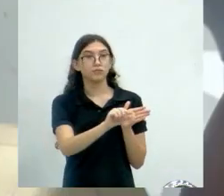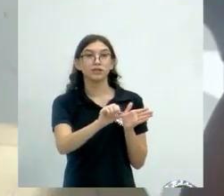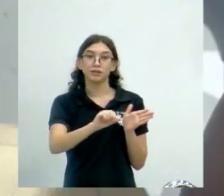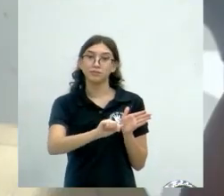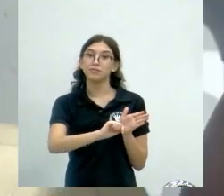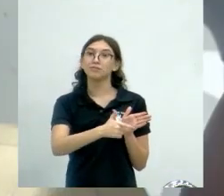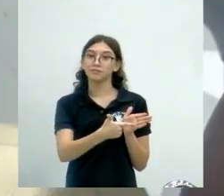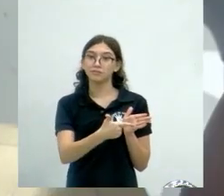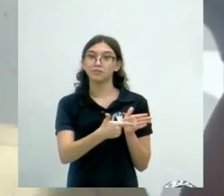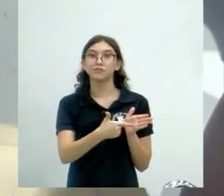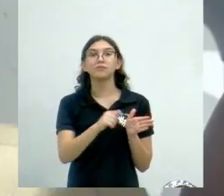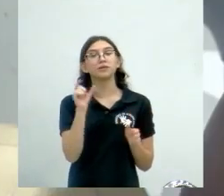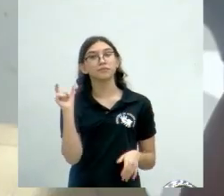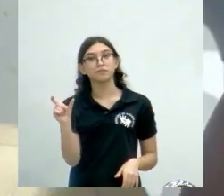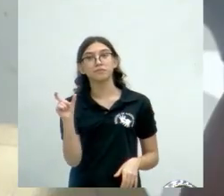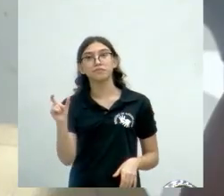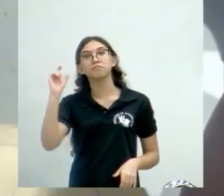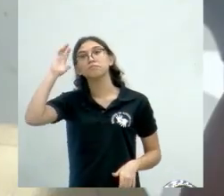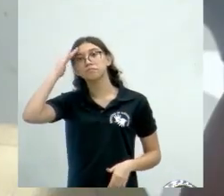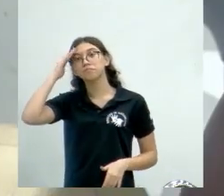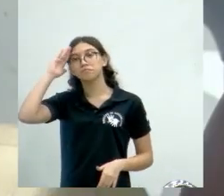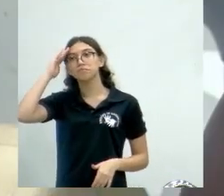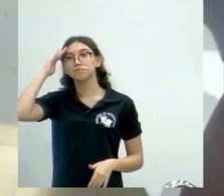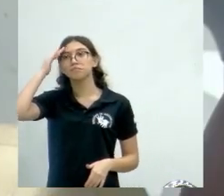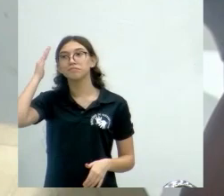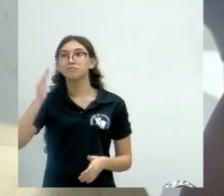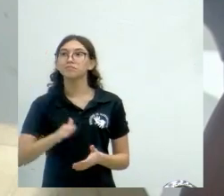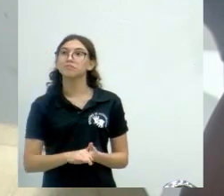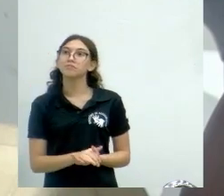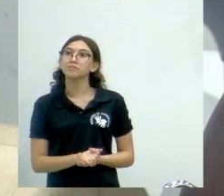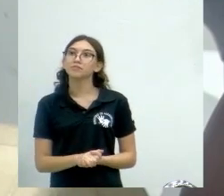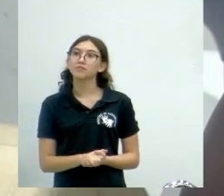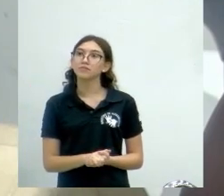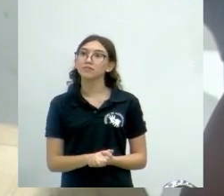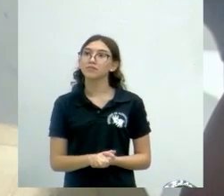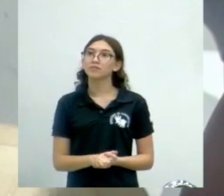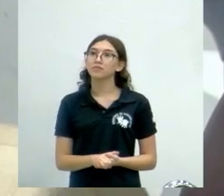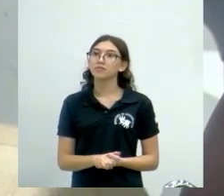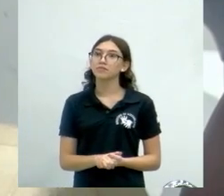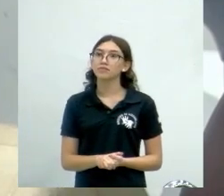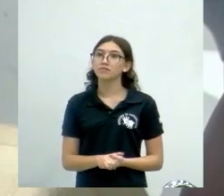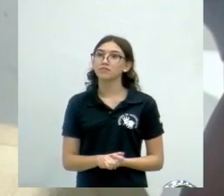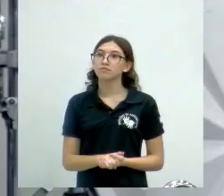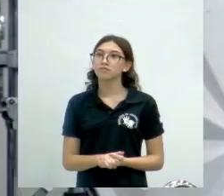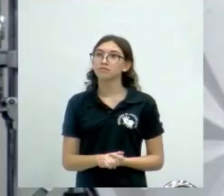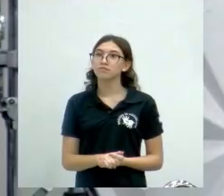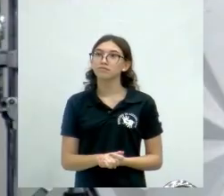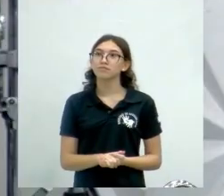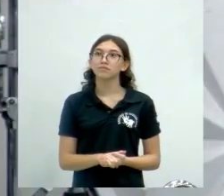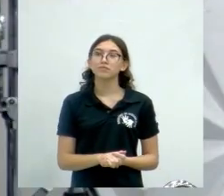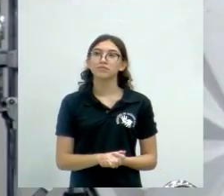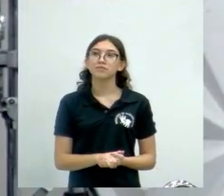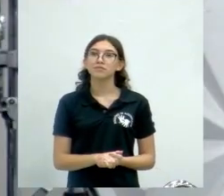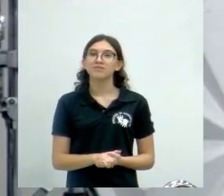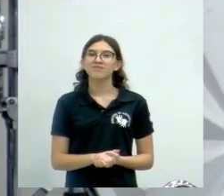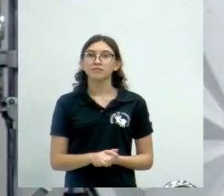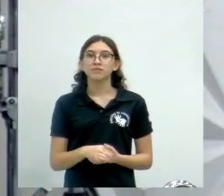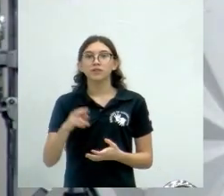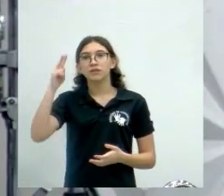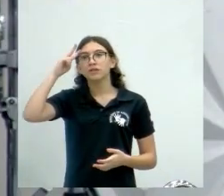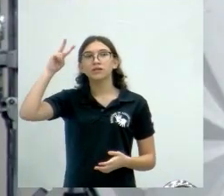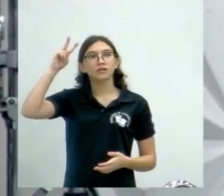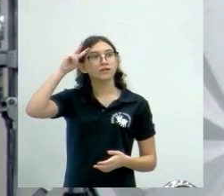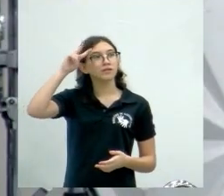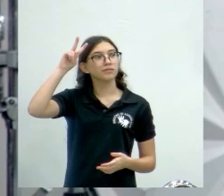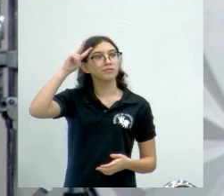biná, né? Eu estava sem acentos aqui, a gente lê Bina, né? E eu fiquei lembrando do nosso irmão Bina, olha